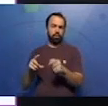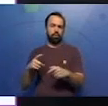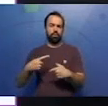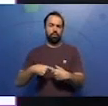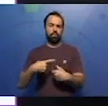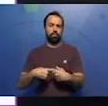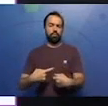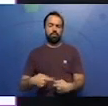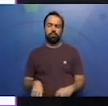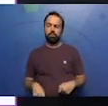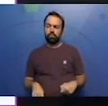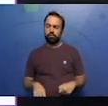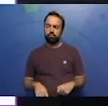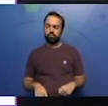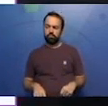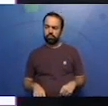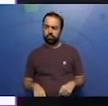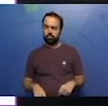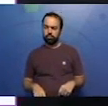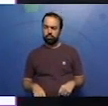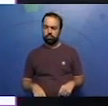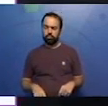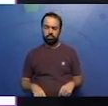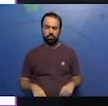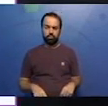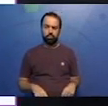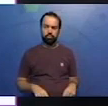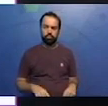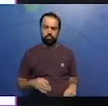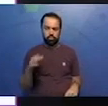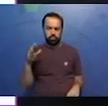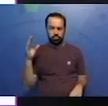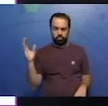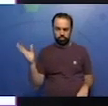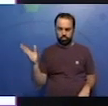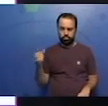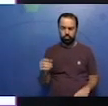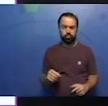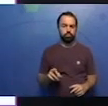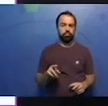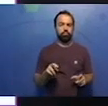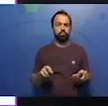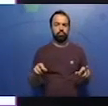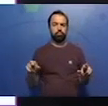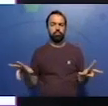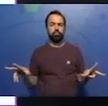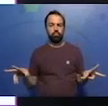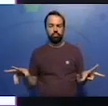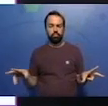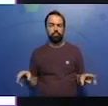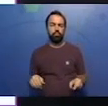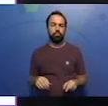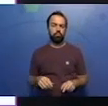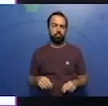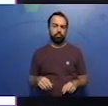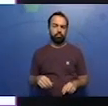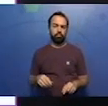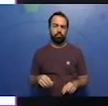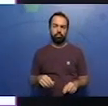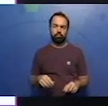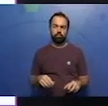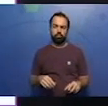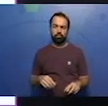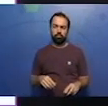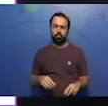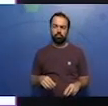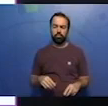segundos. Os relógios digitais são diferentes dos analógicos também na indicação das horas. Na